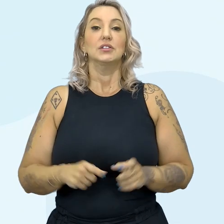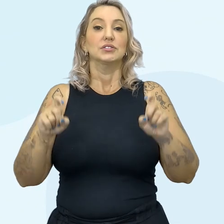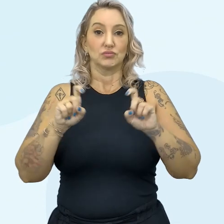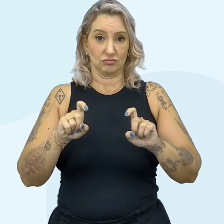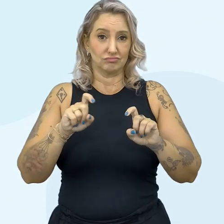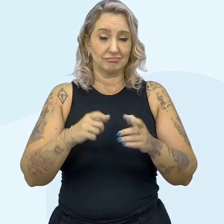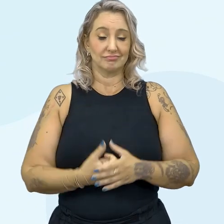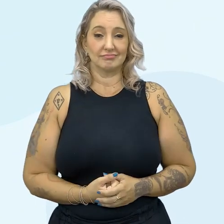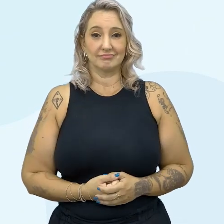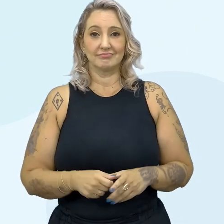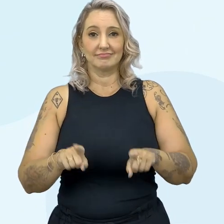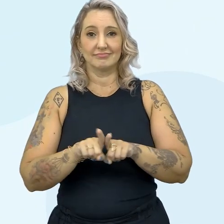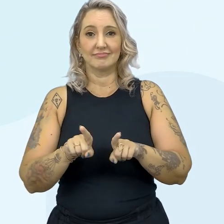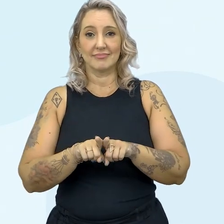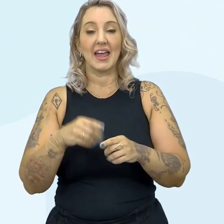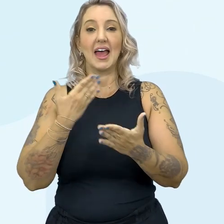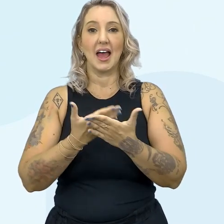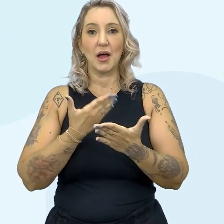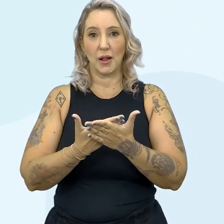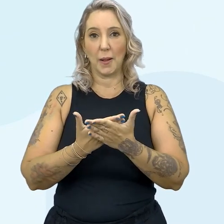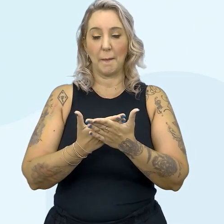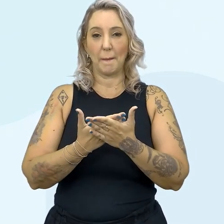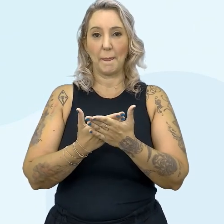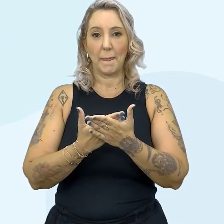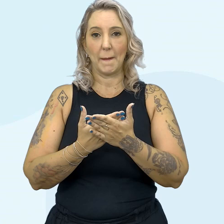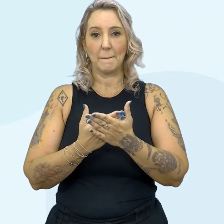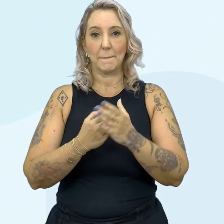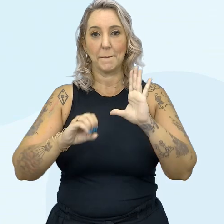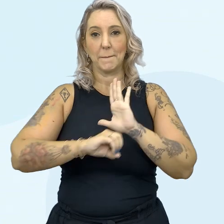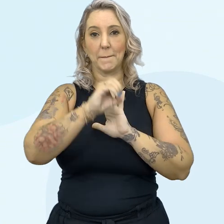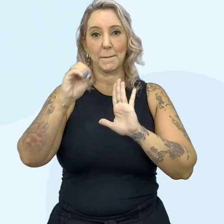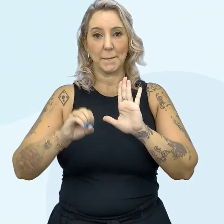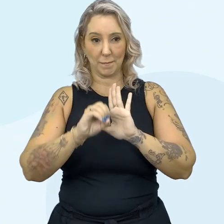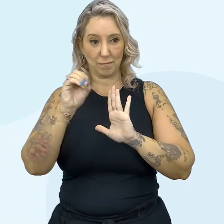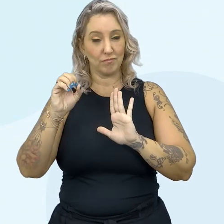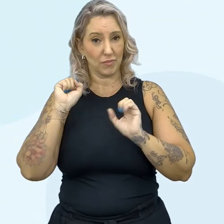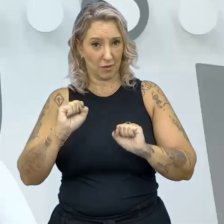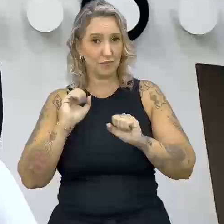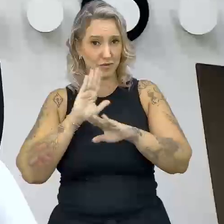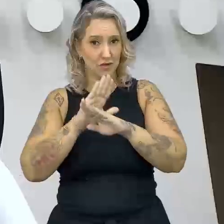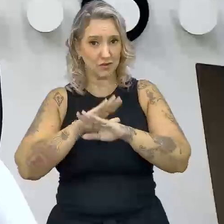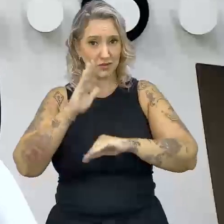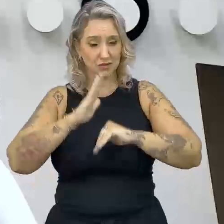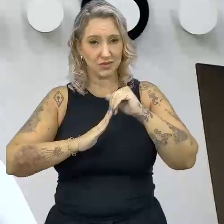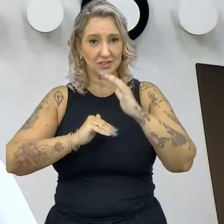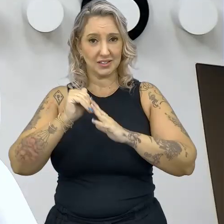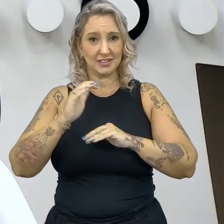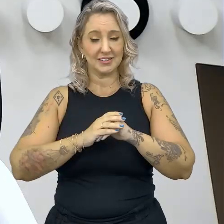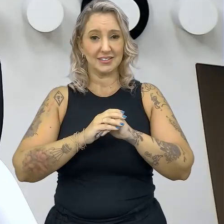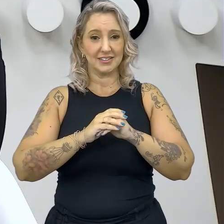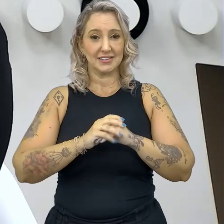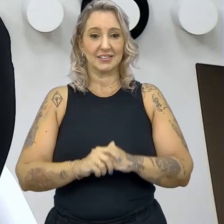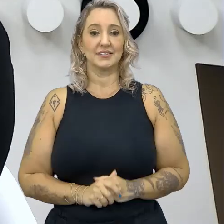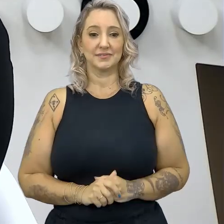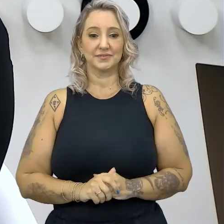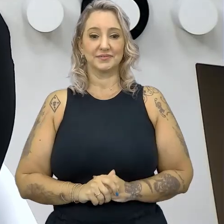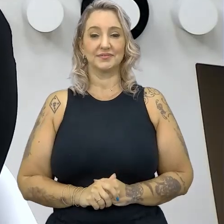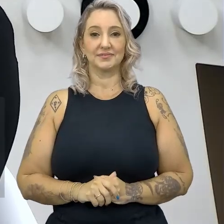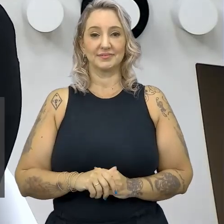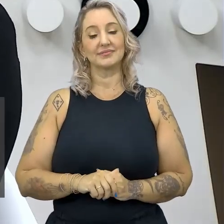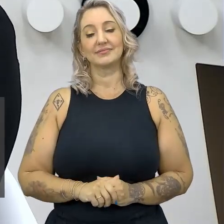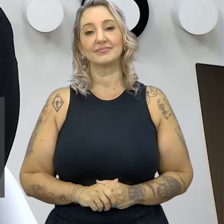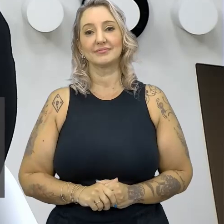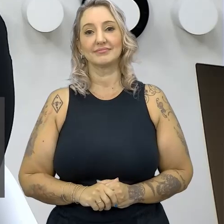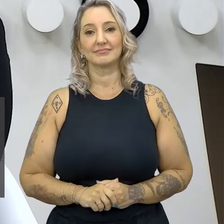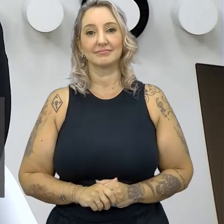Digital, né? E também temos as aulas também do Centro de Mídias, que pode auxiliar também nessa produção dessa unidade